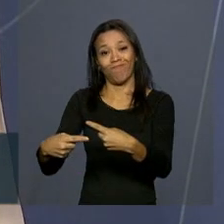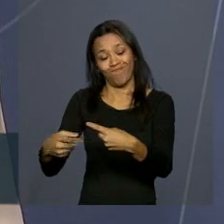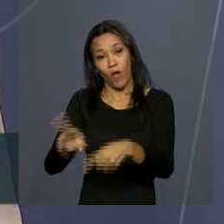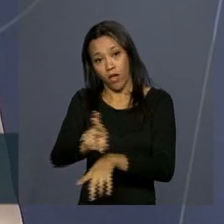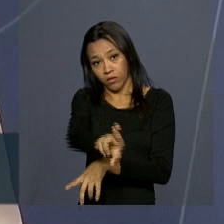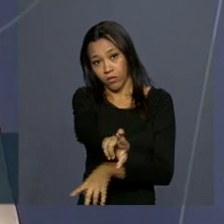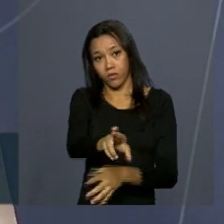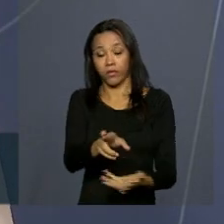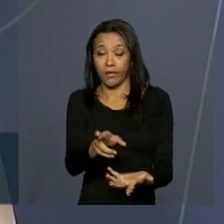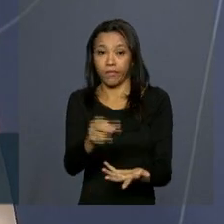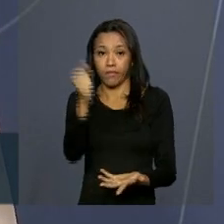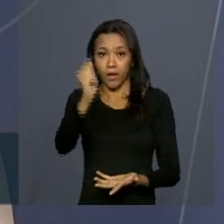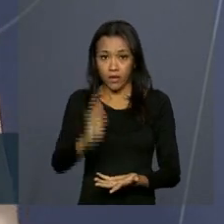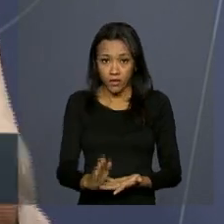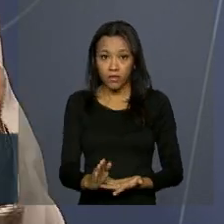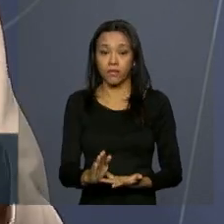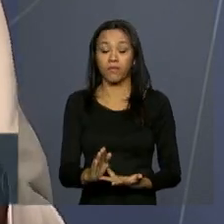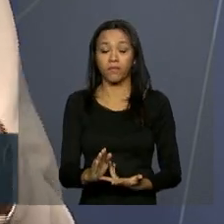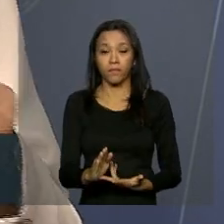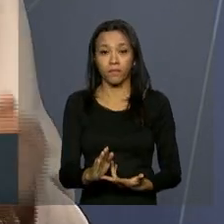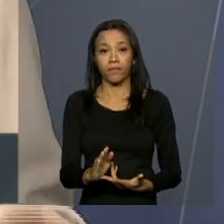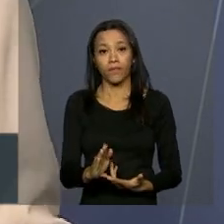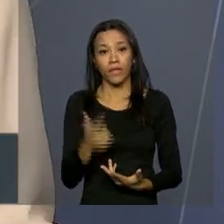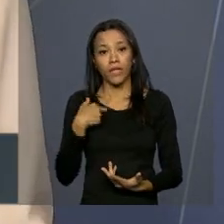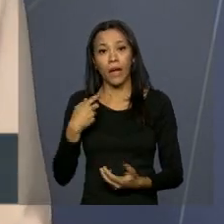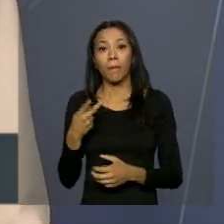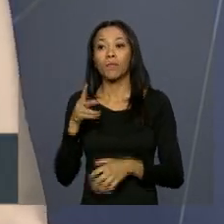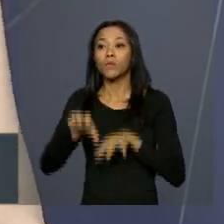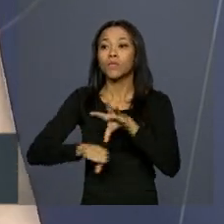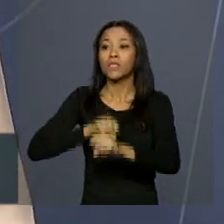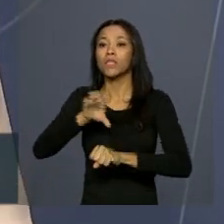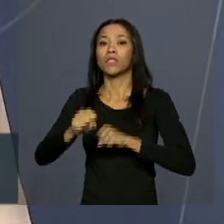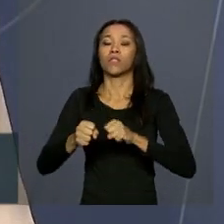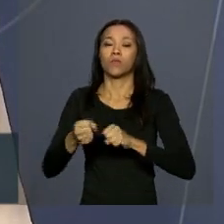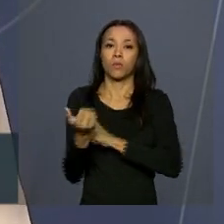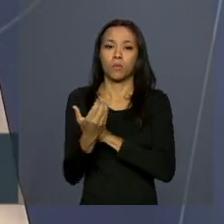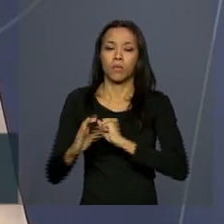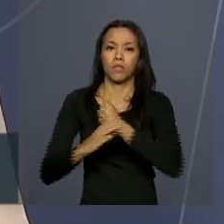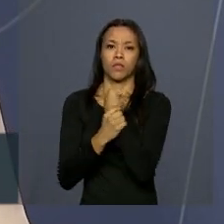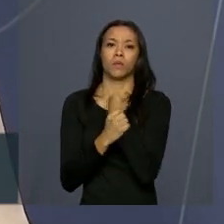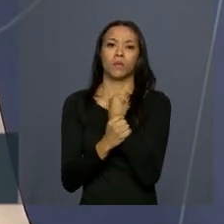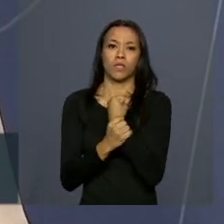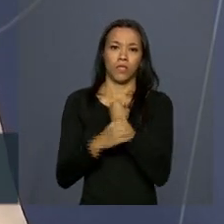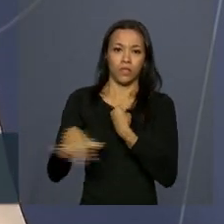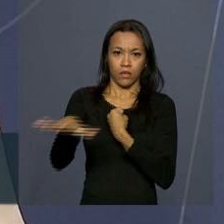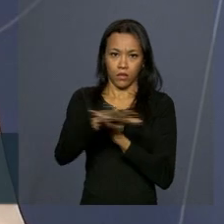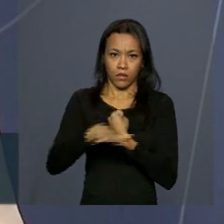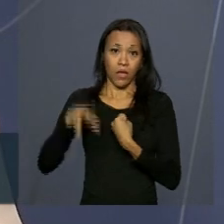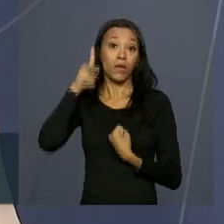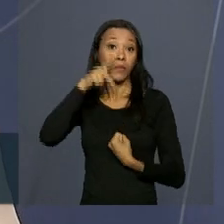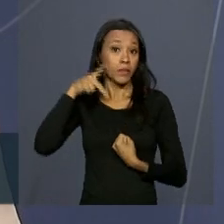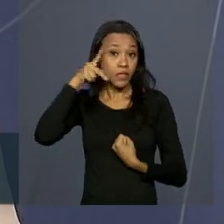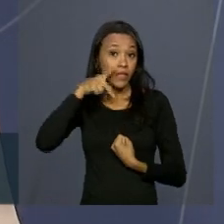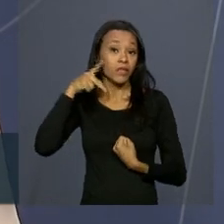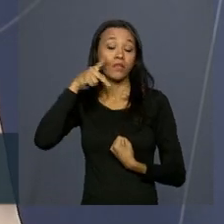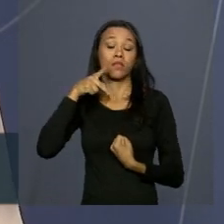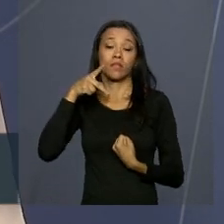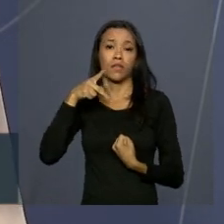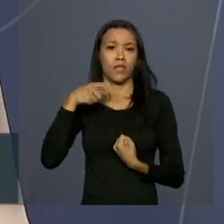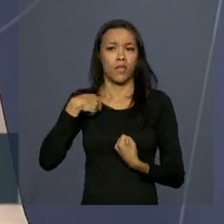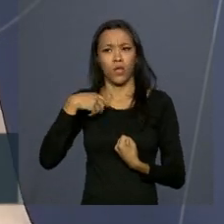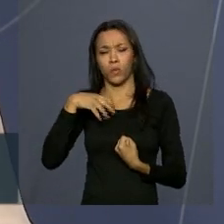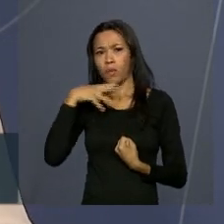o Brasil está em busca de uma estabilidade política e não acreditamos que haja qualquer processo de